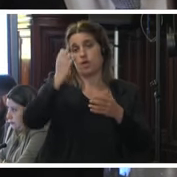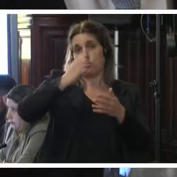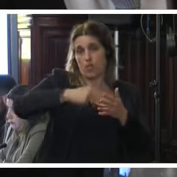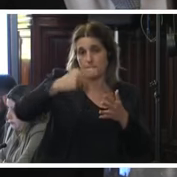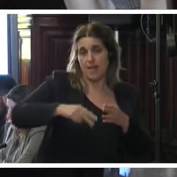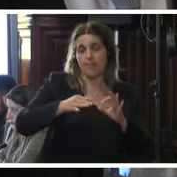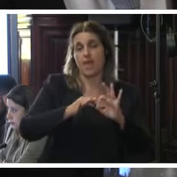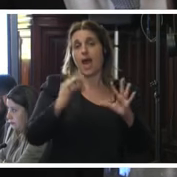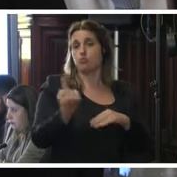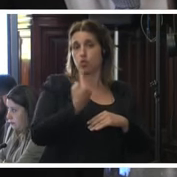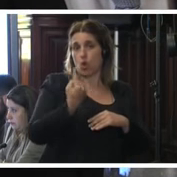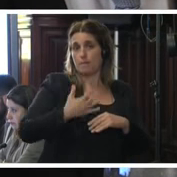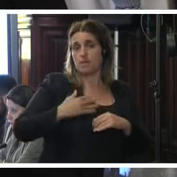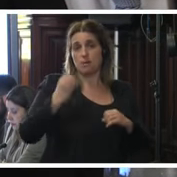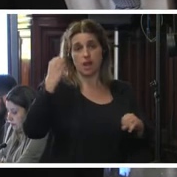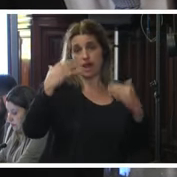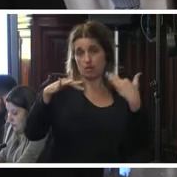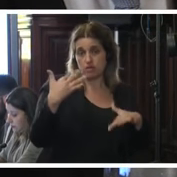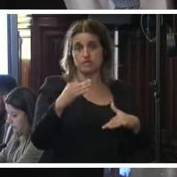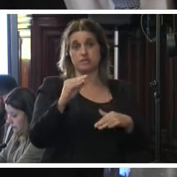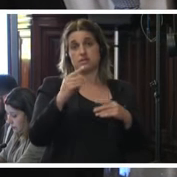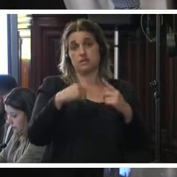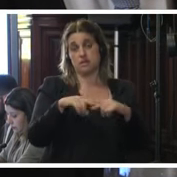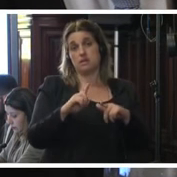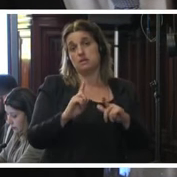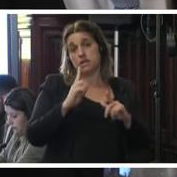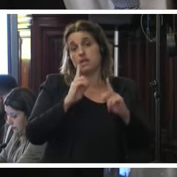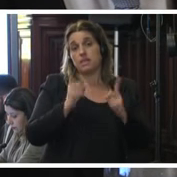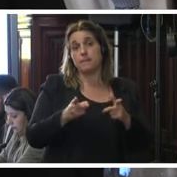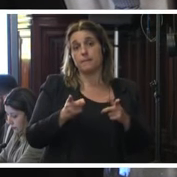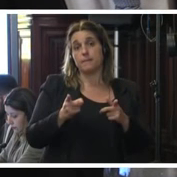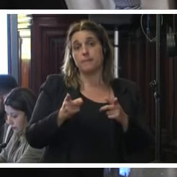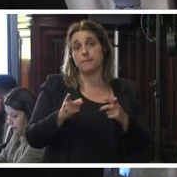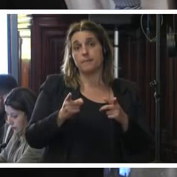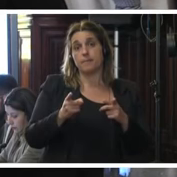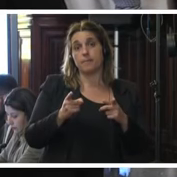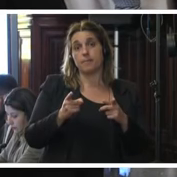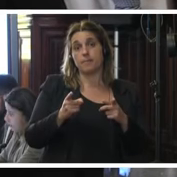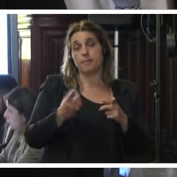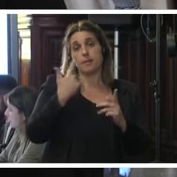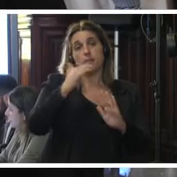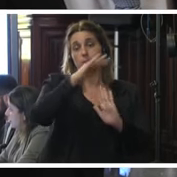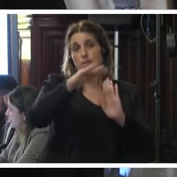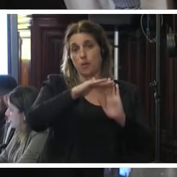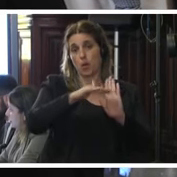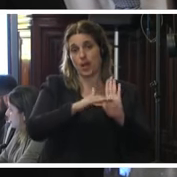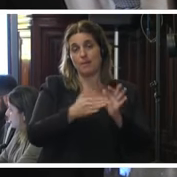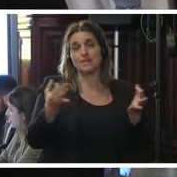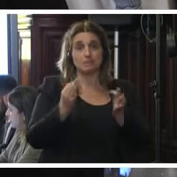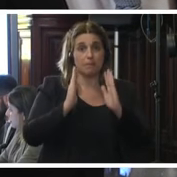de convivência nas comunidades afetadas por elevados índices de homicídios, desconstrução da cultura da